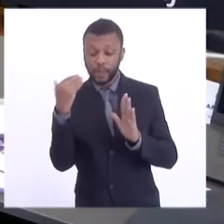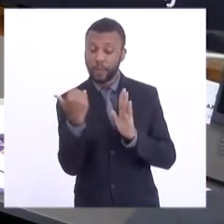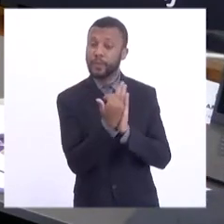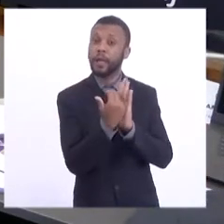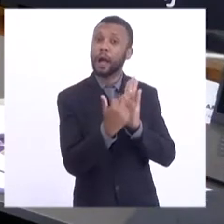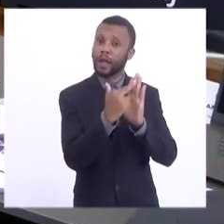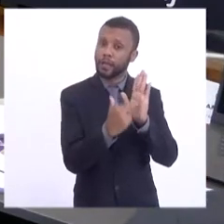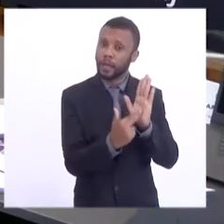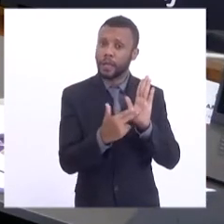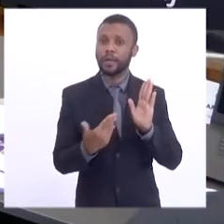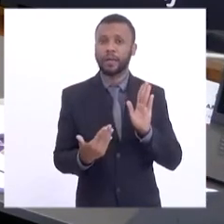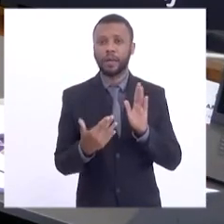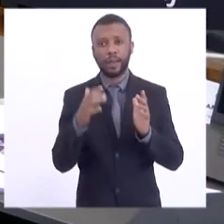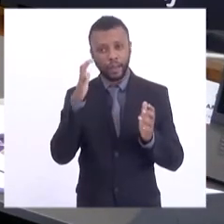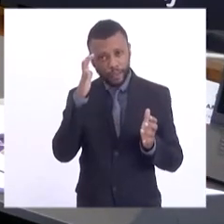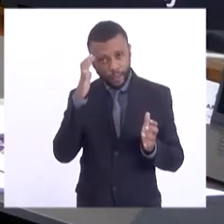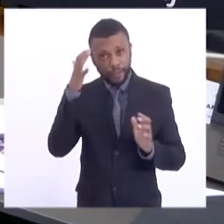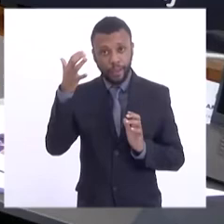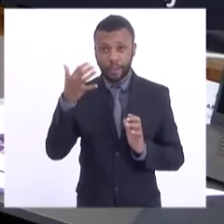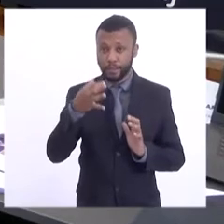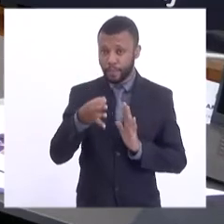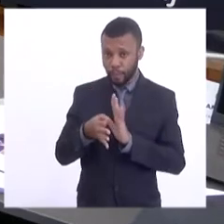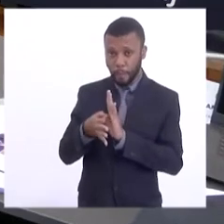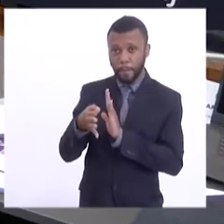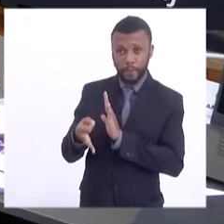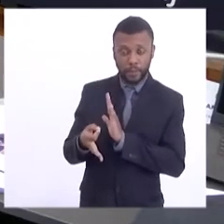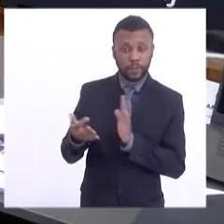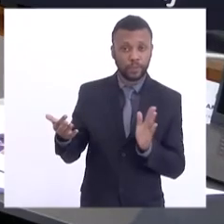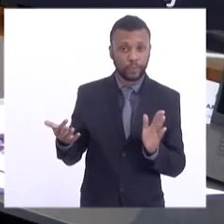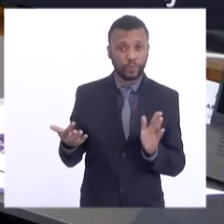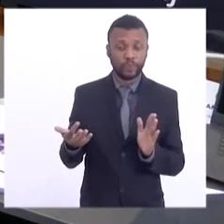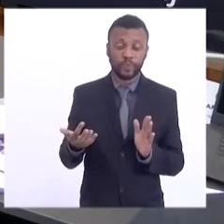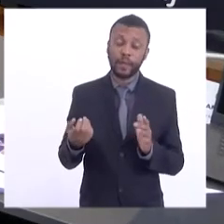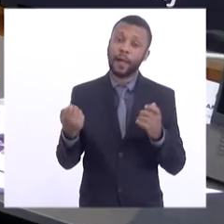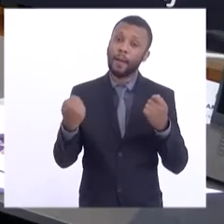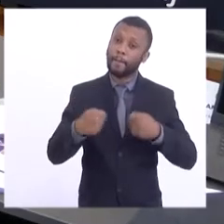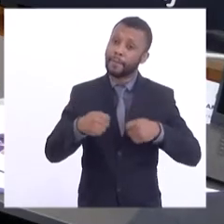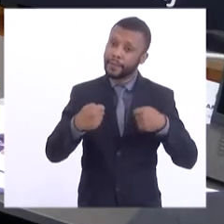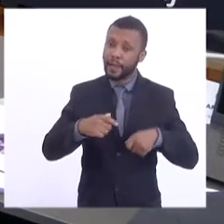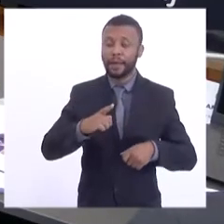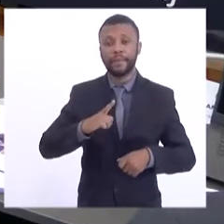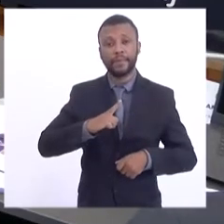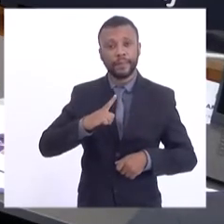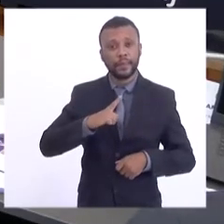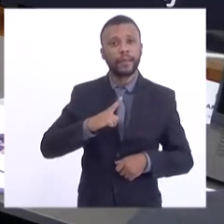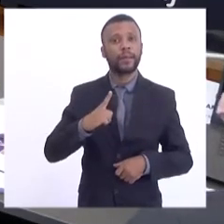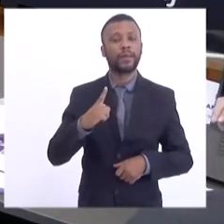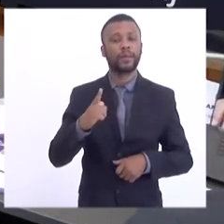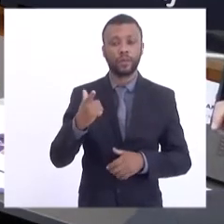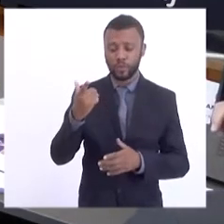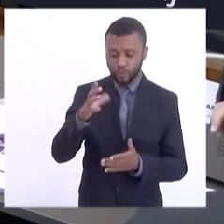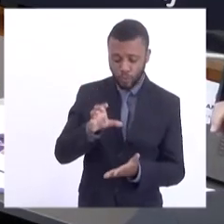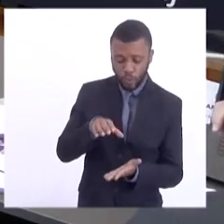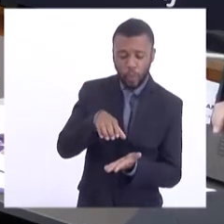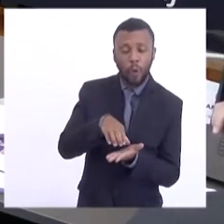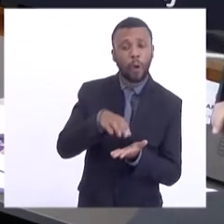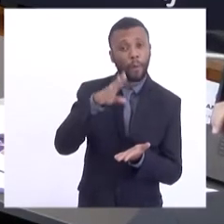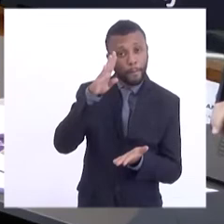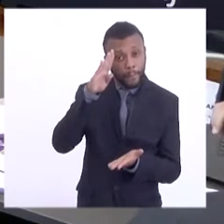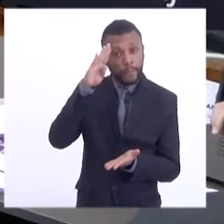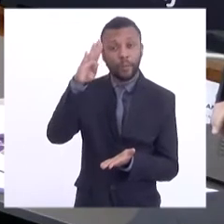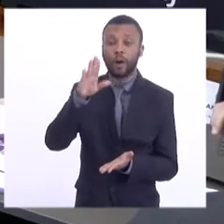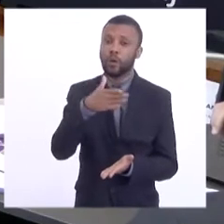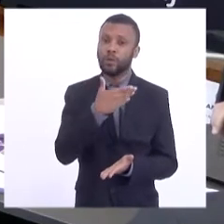e essa decisão no meu entendimento tinha que vir no de um órgão central do estado